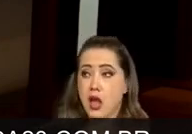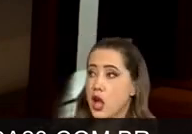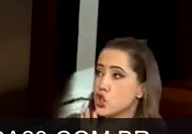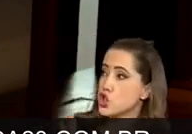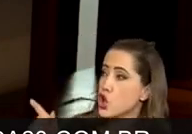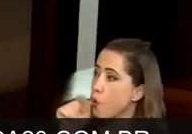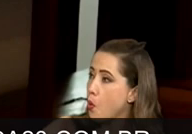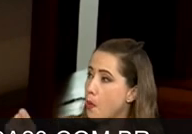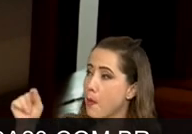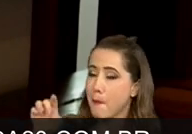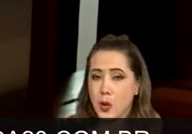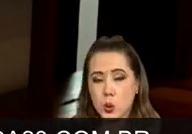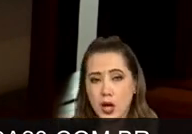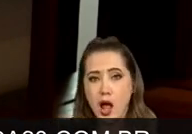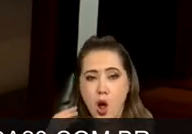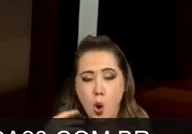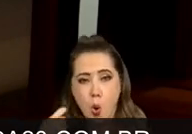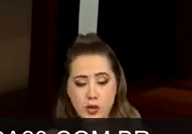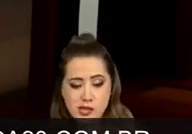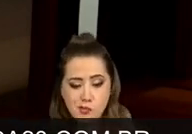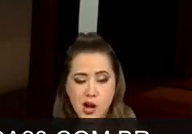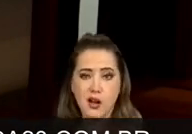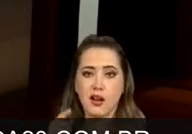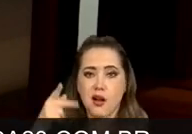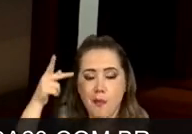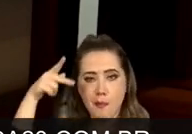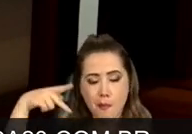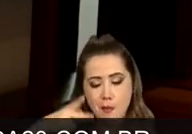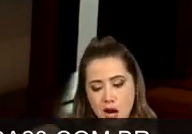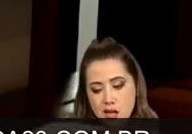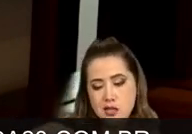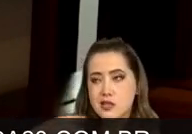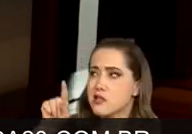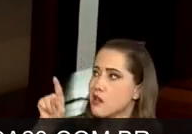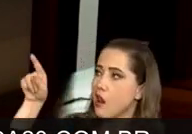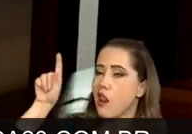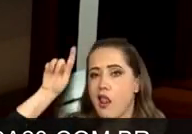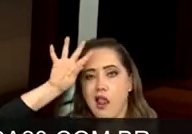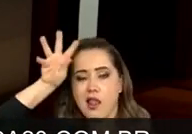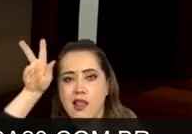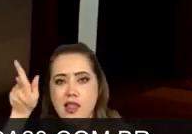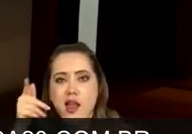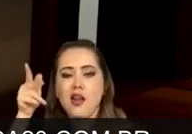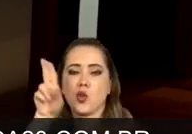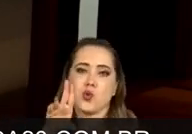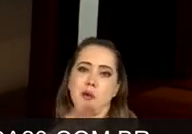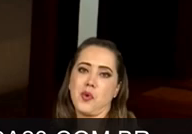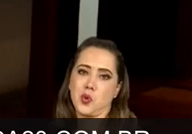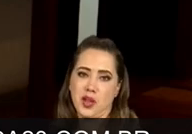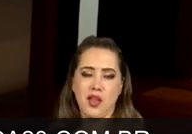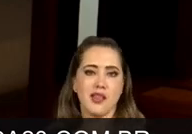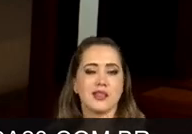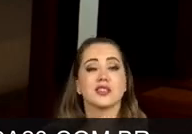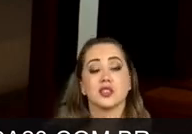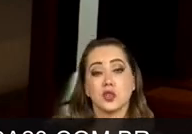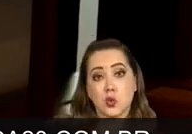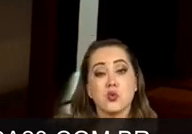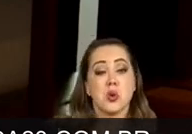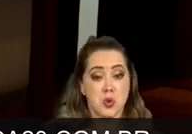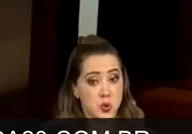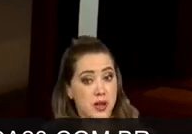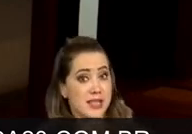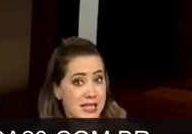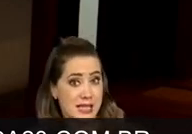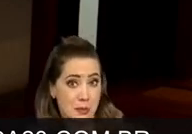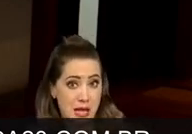e Espanha fazem parte da rede aos países africanos de língua portuguesa os palops né os países da cplp